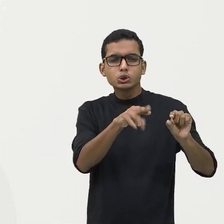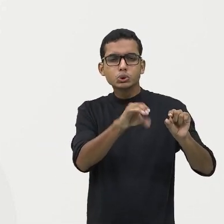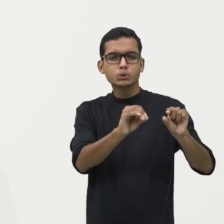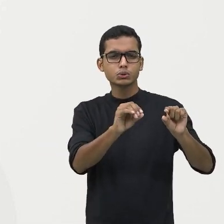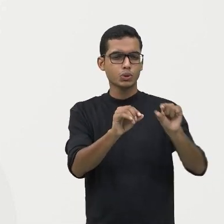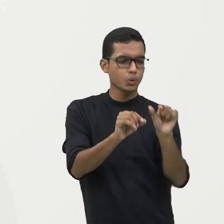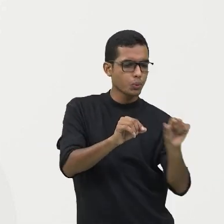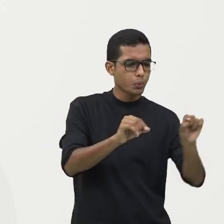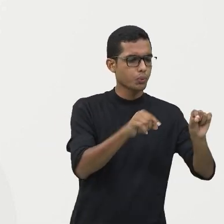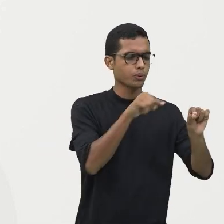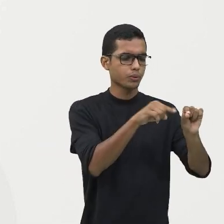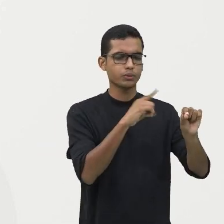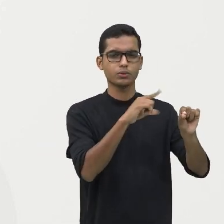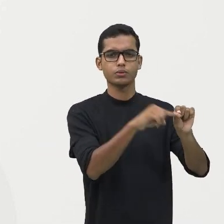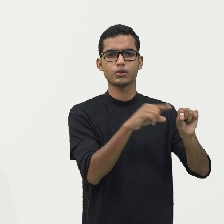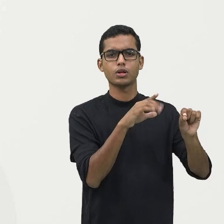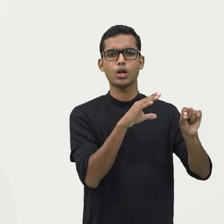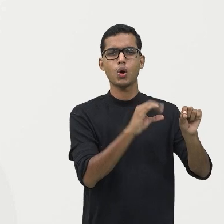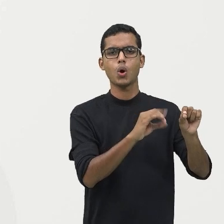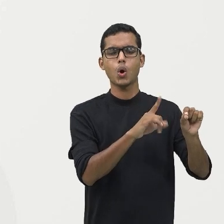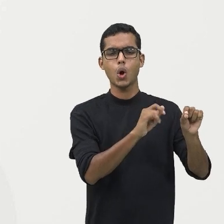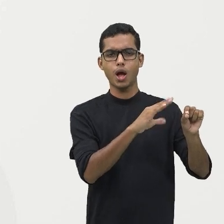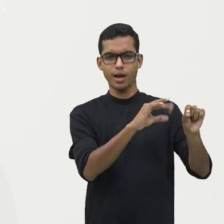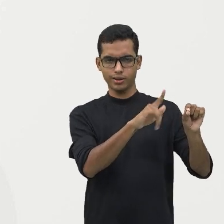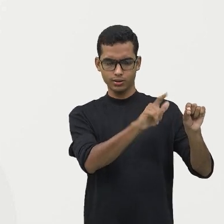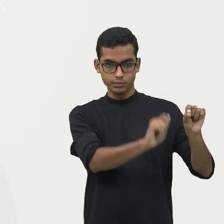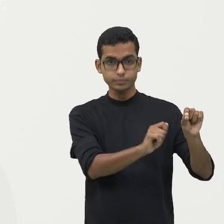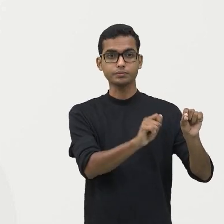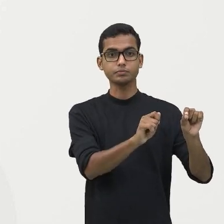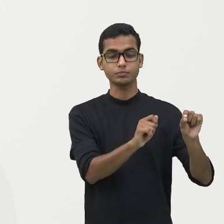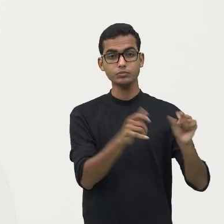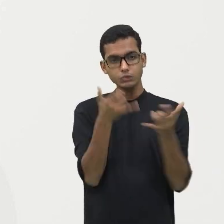com muitas semelhanças, tá?